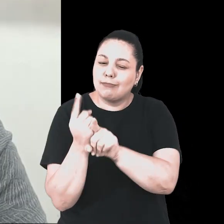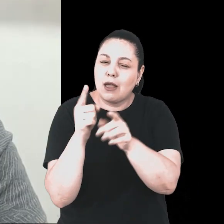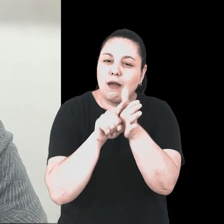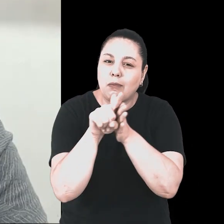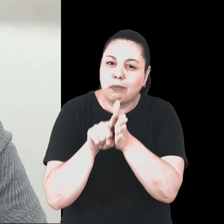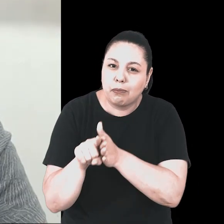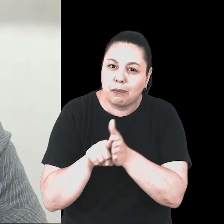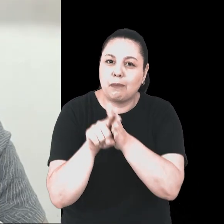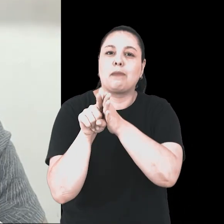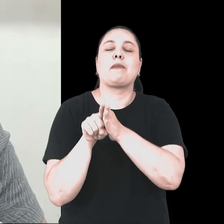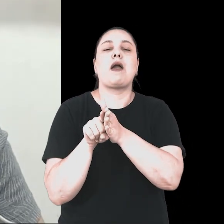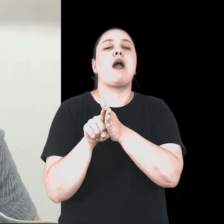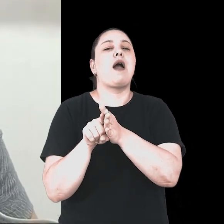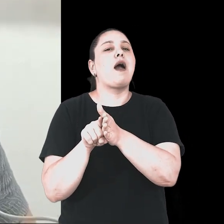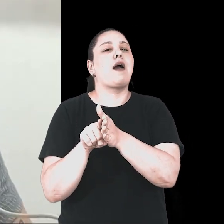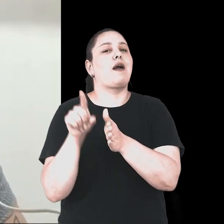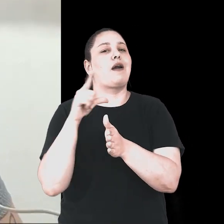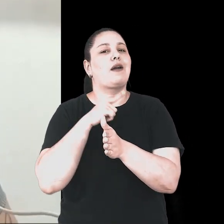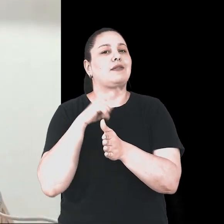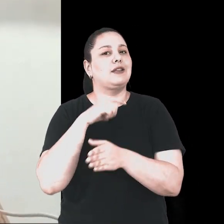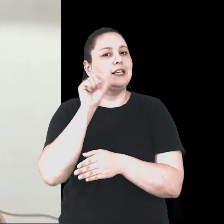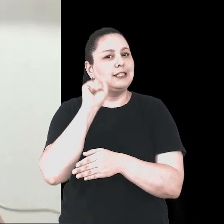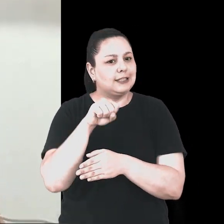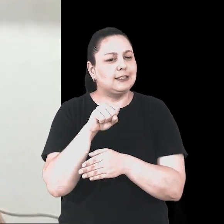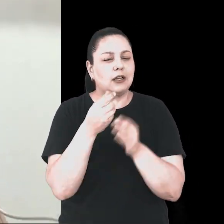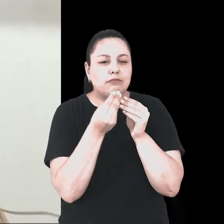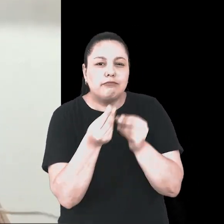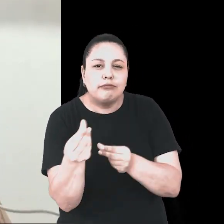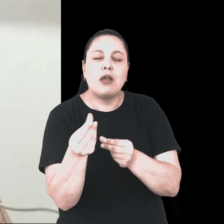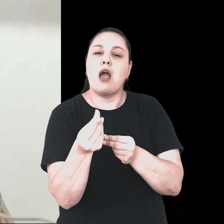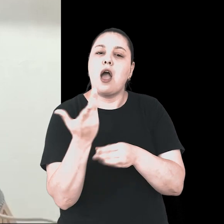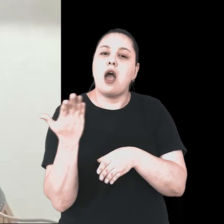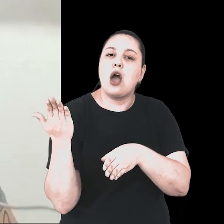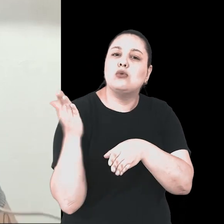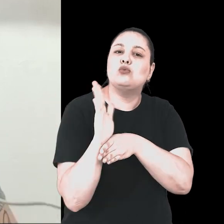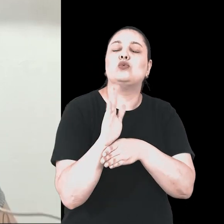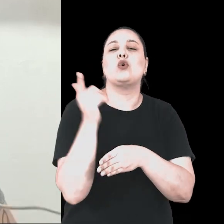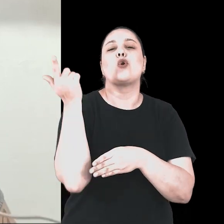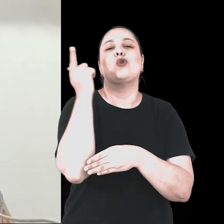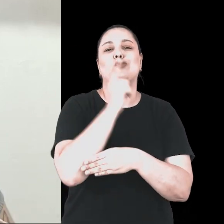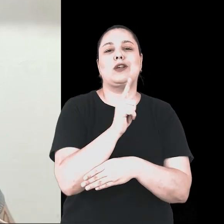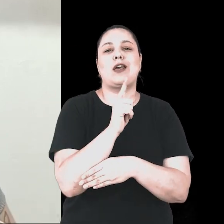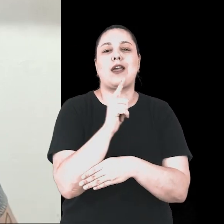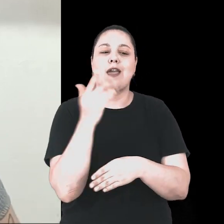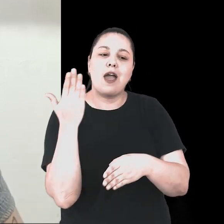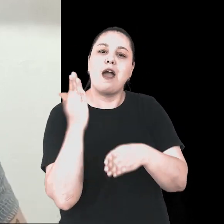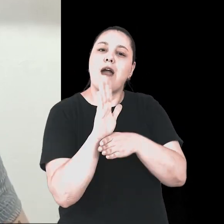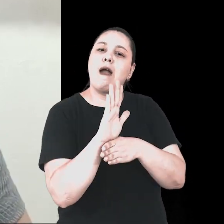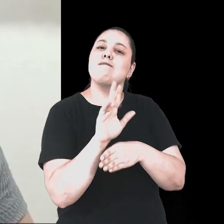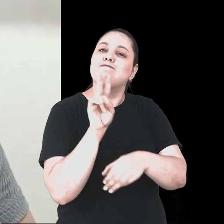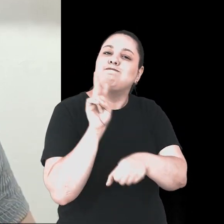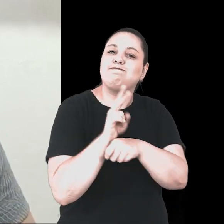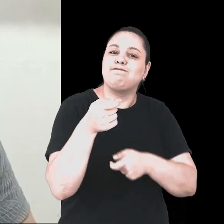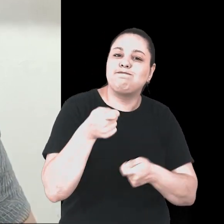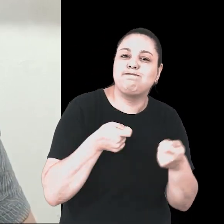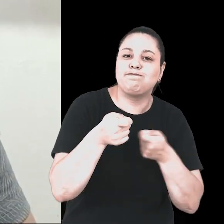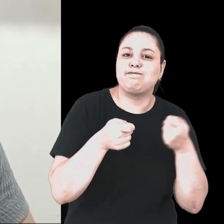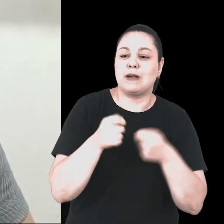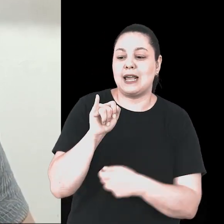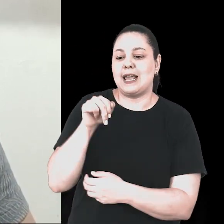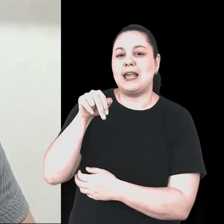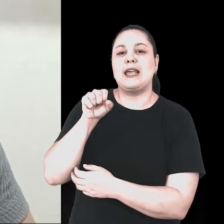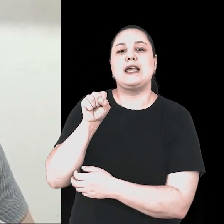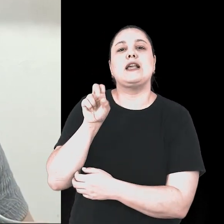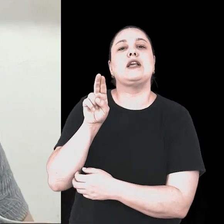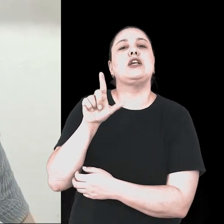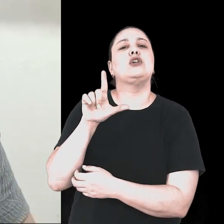eram responsáveis pela produção de uma secreção capaz de regular o metabolismo da glicose, sugerindo o nome insulina, do